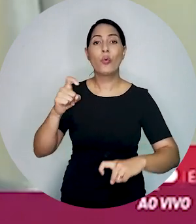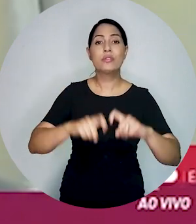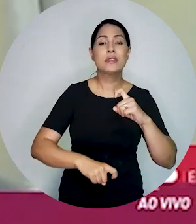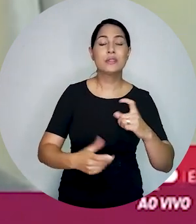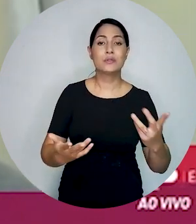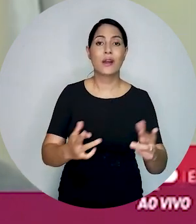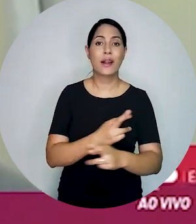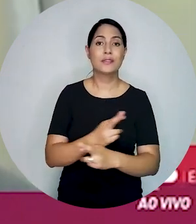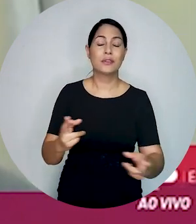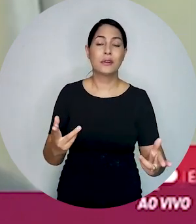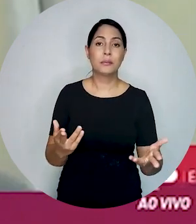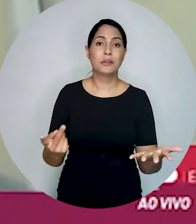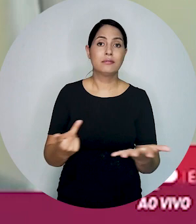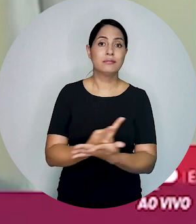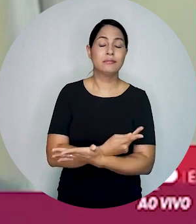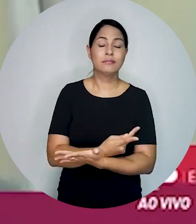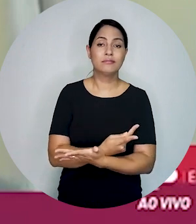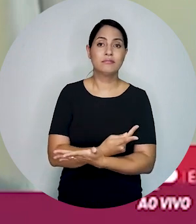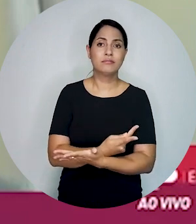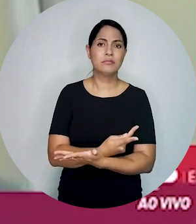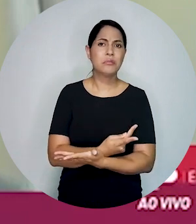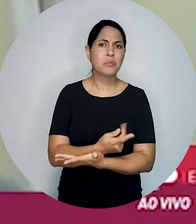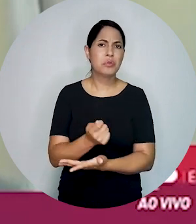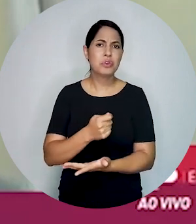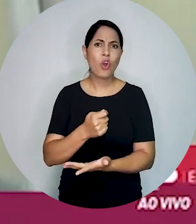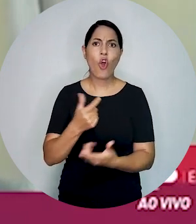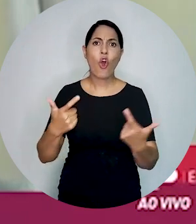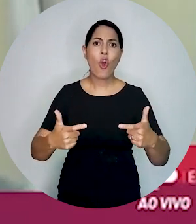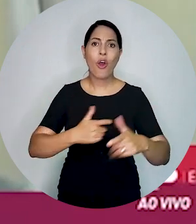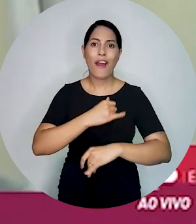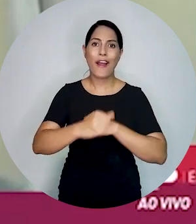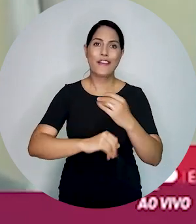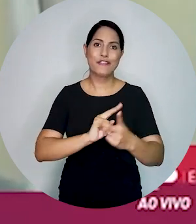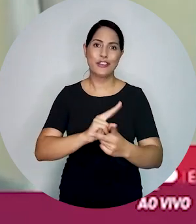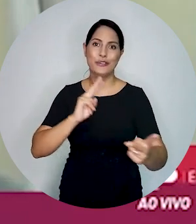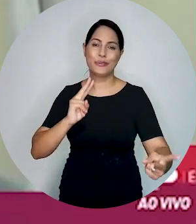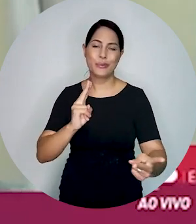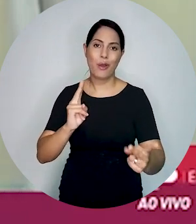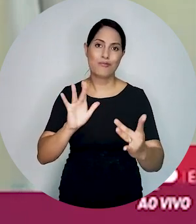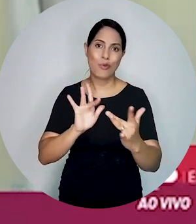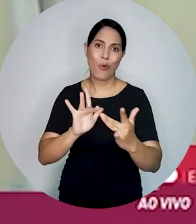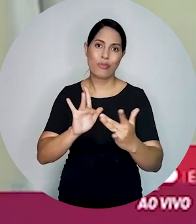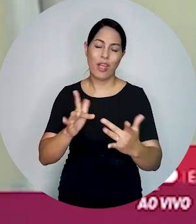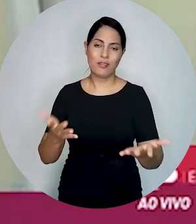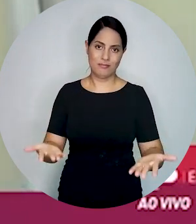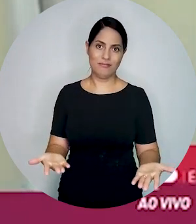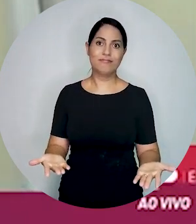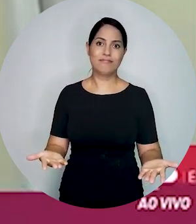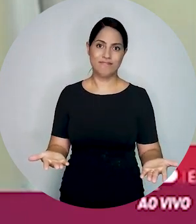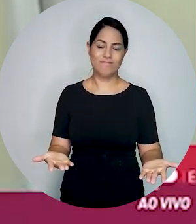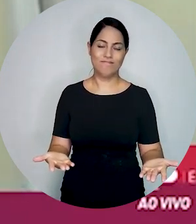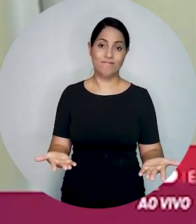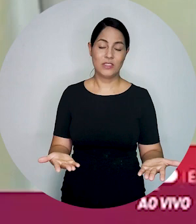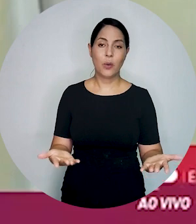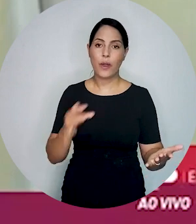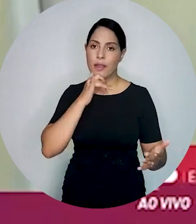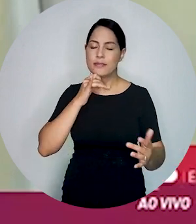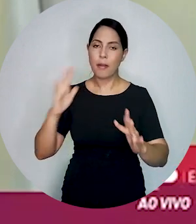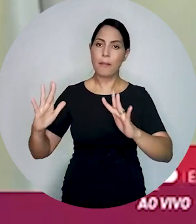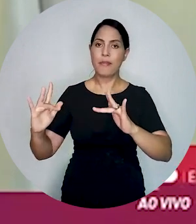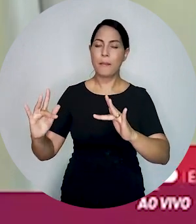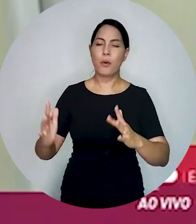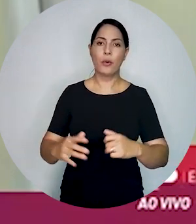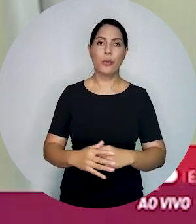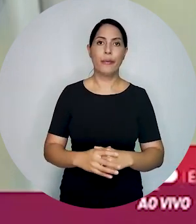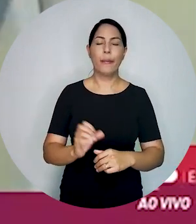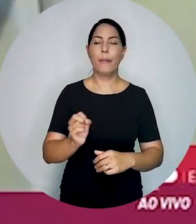que são hoje possíveis através de contato virtual. Então, muitos namoros, muitos